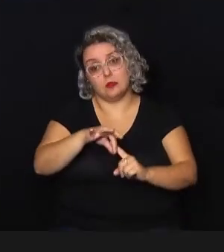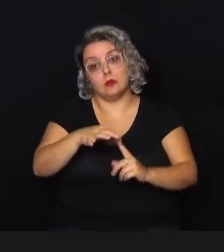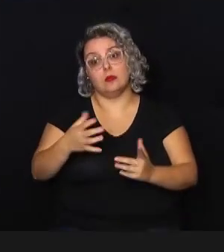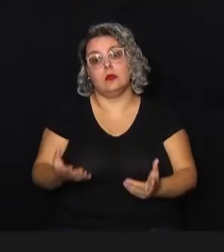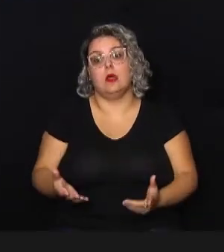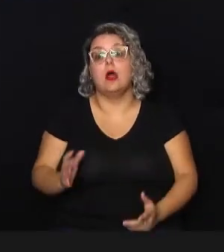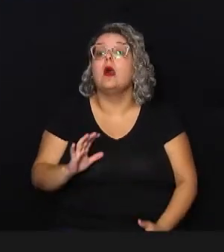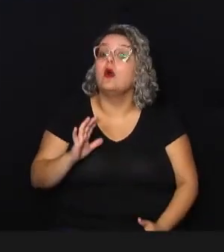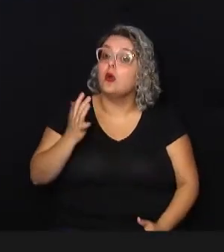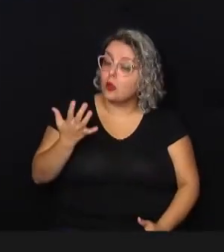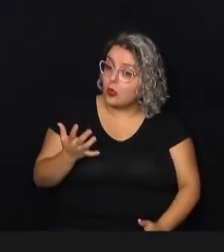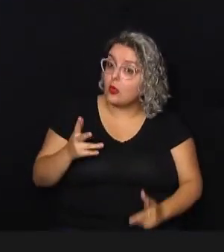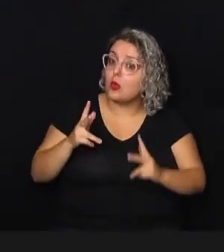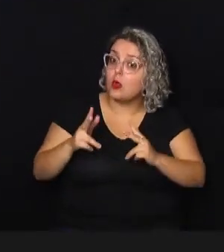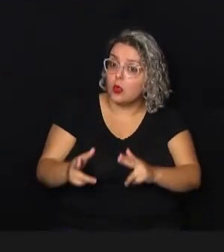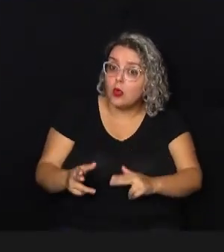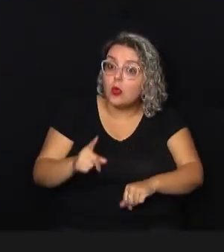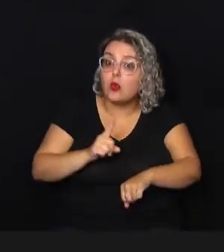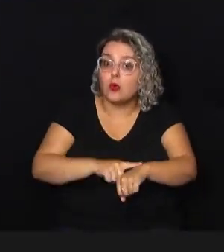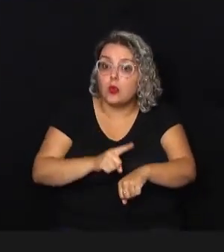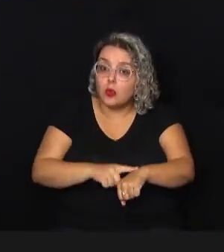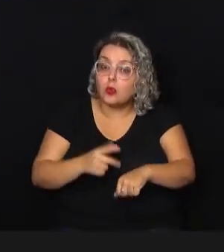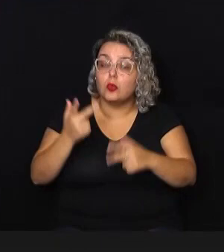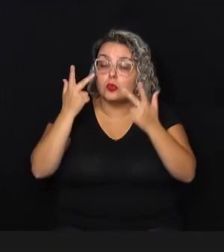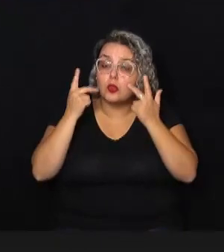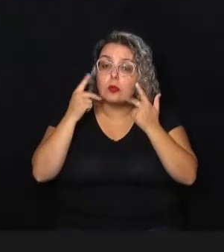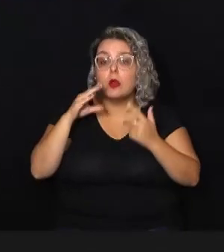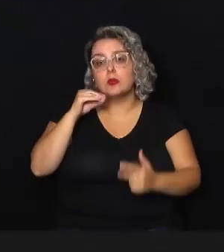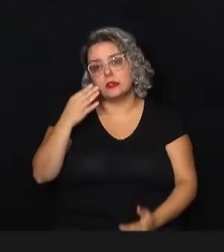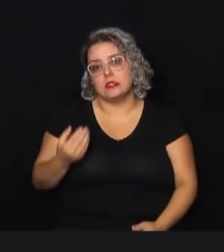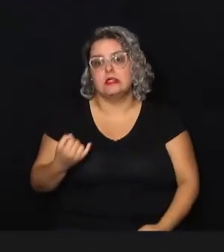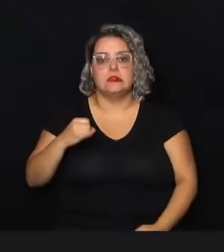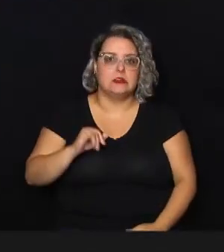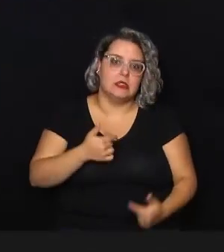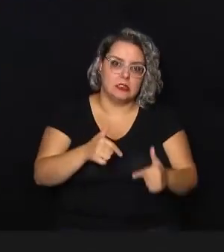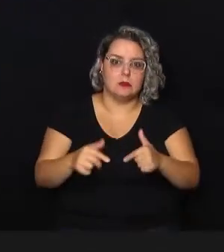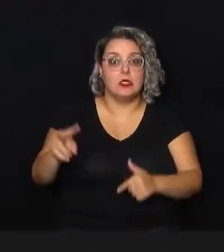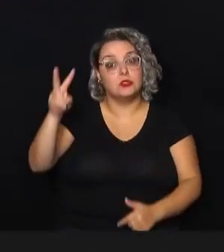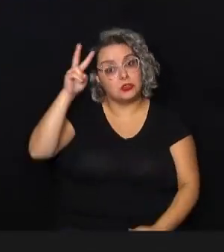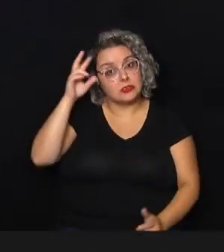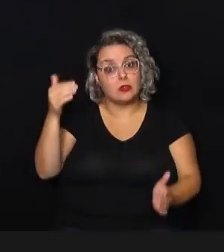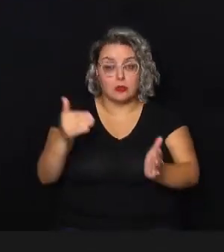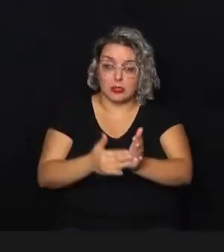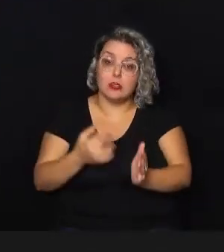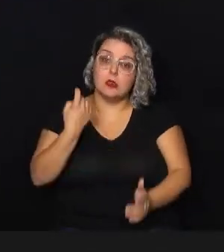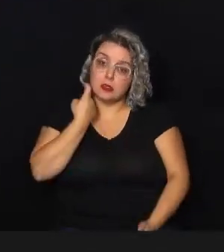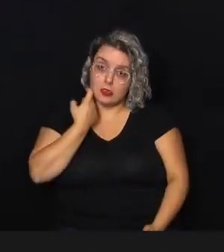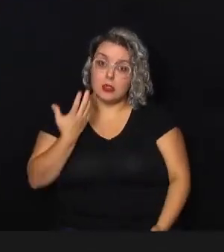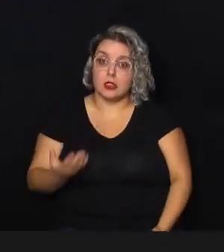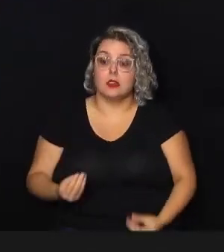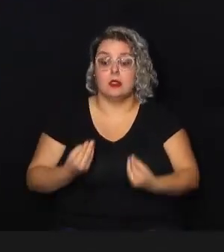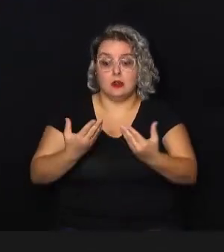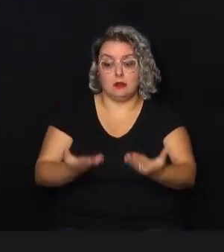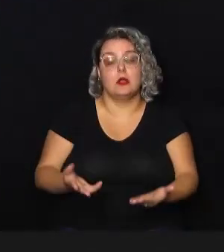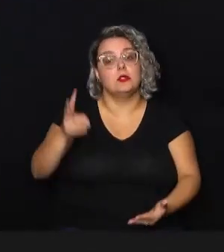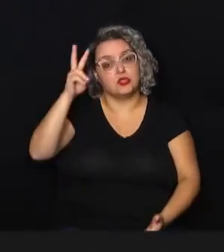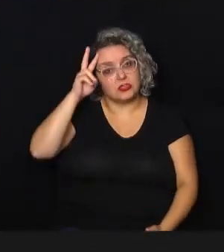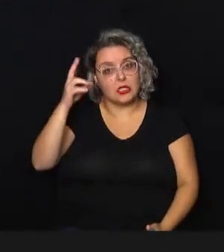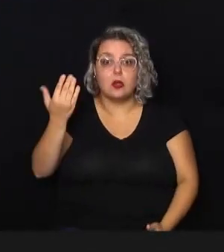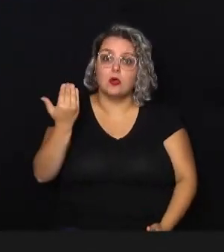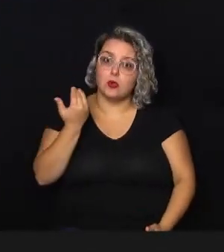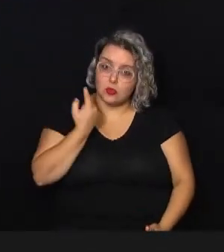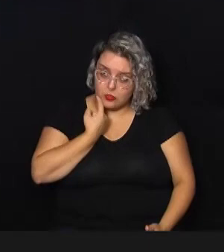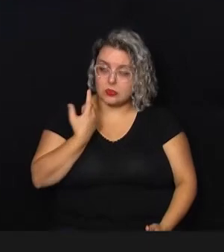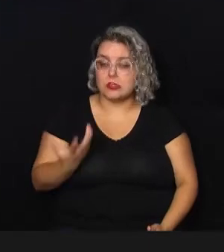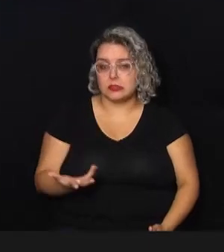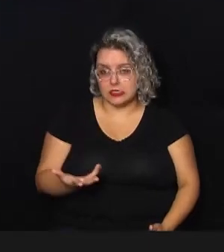ocorra de acordo com a jornada ordinária desse funcionário, né? Se ele trabalha de segunda a sexta, o ideal é que essa compensação ela seja feita nesses mesmos